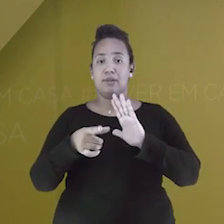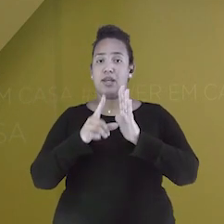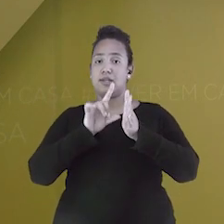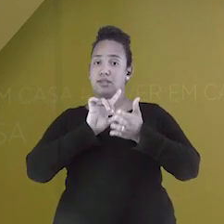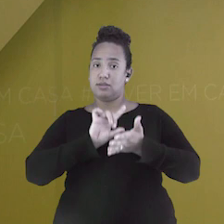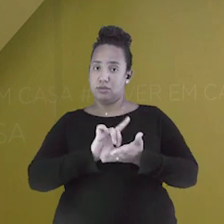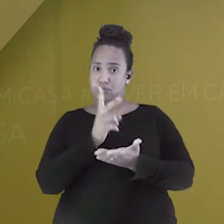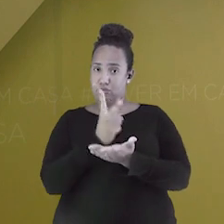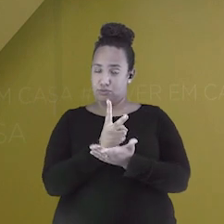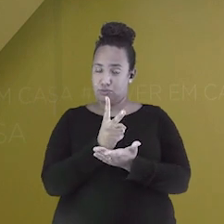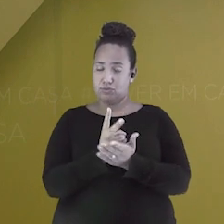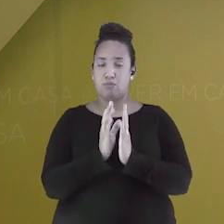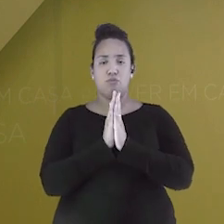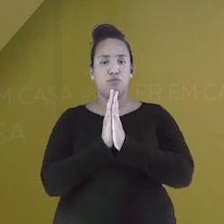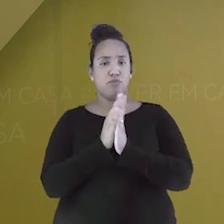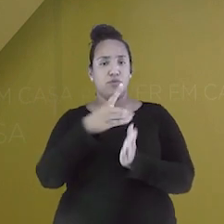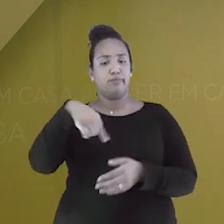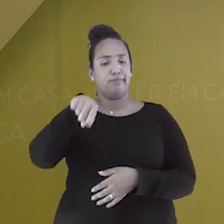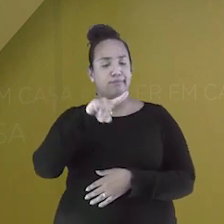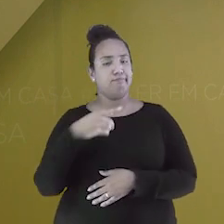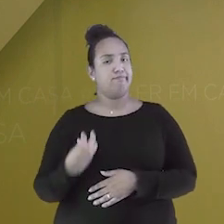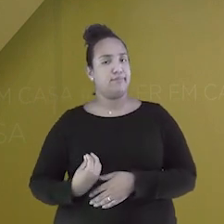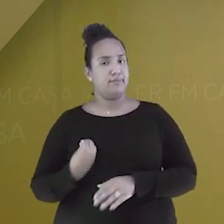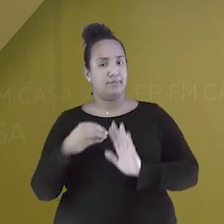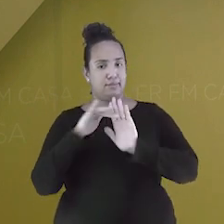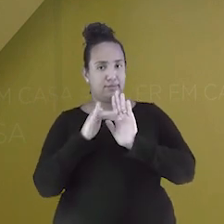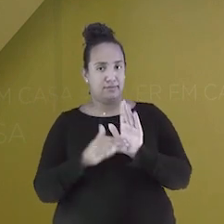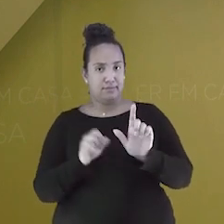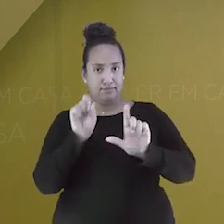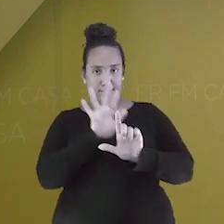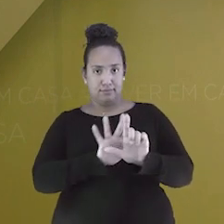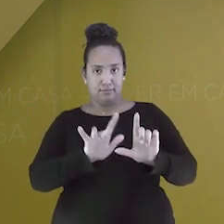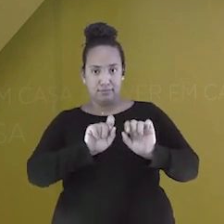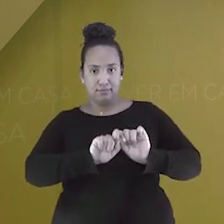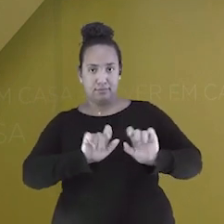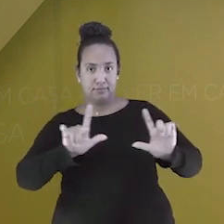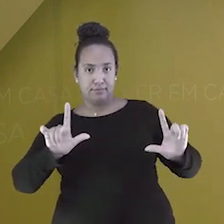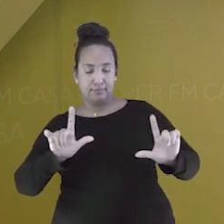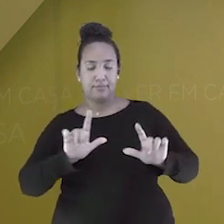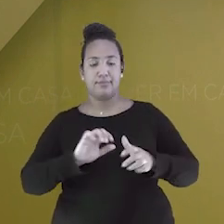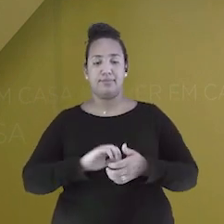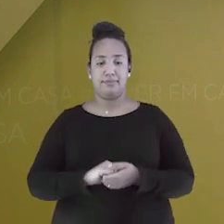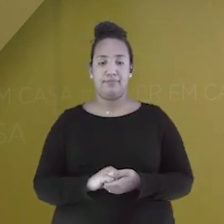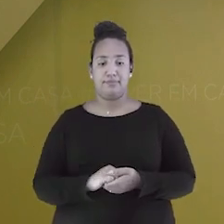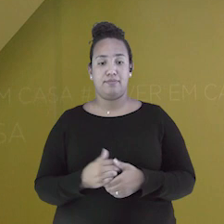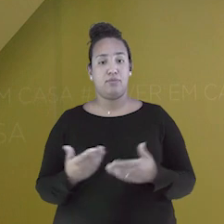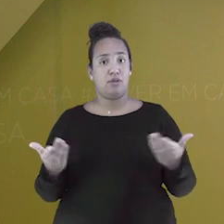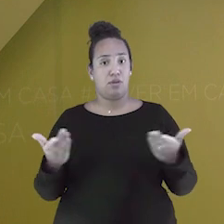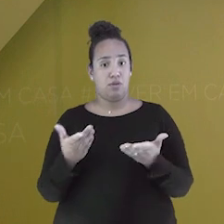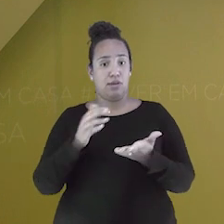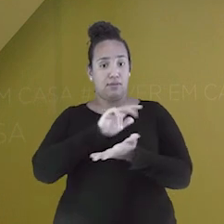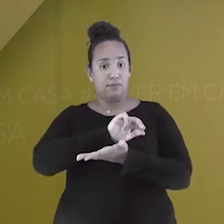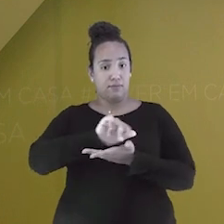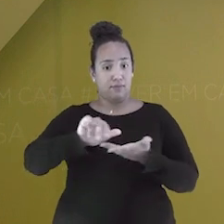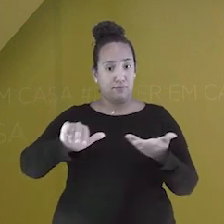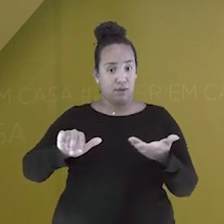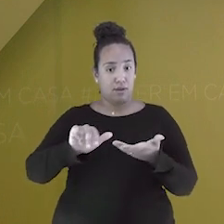suas presenças. O QR Code está na tela. Desta vez no plural. These